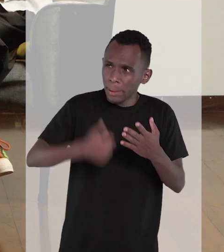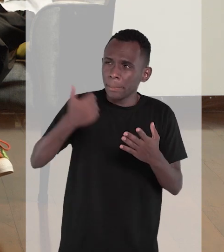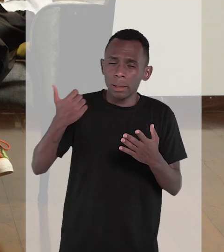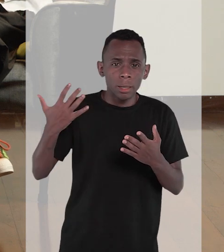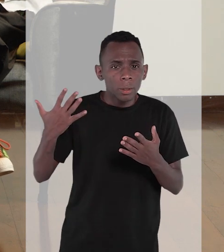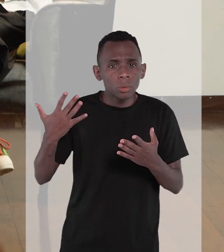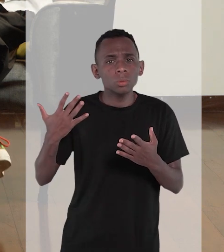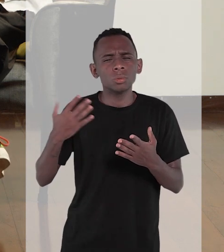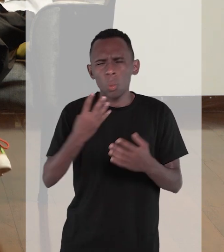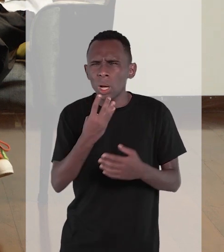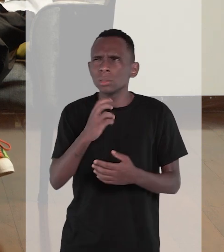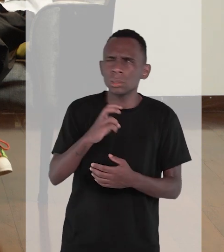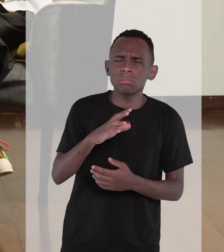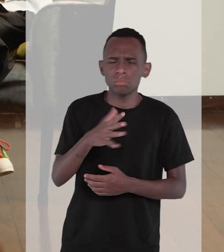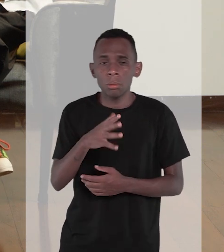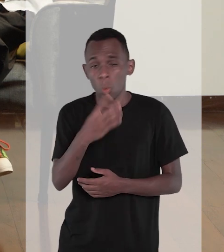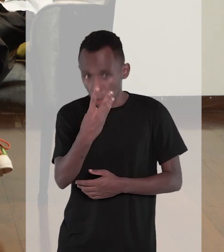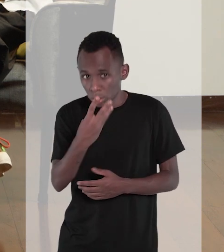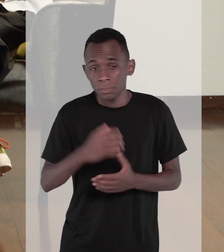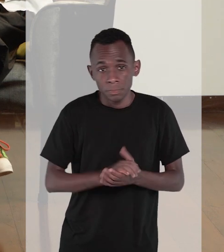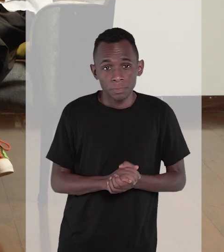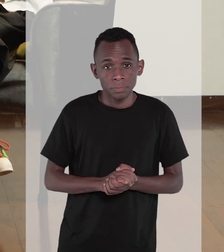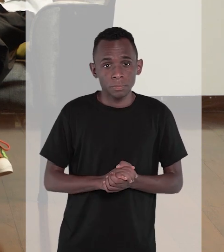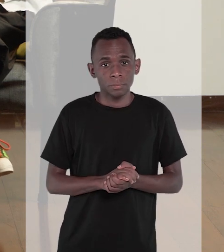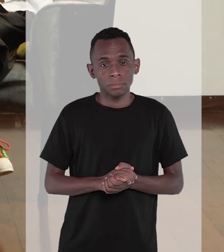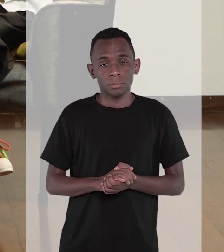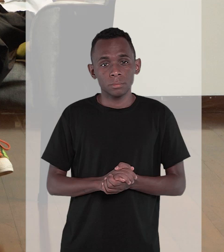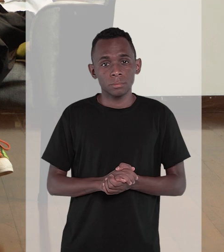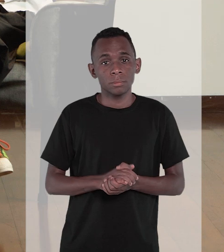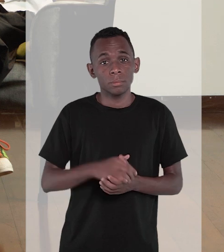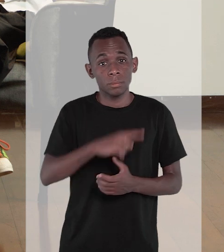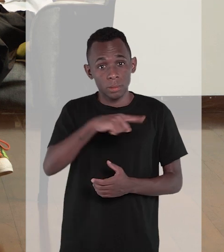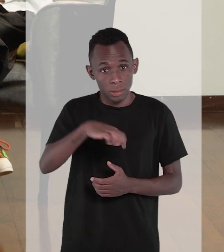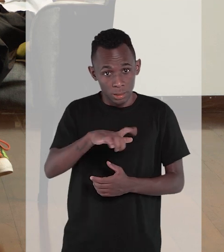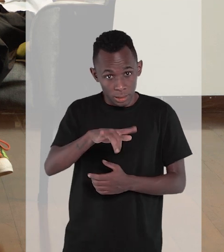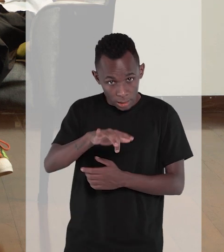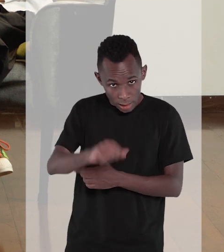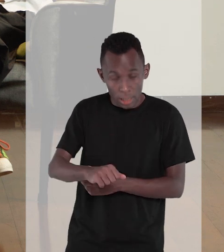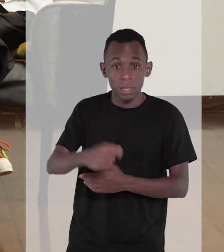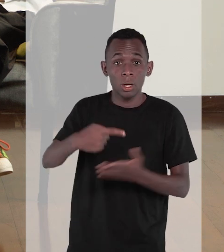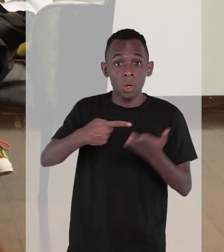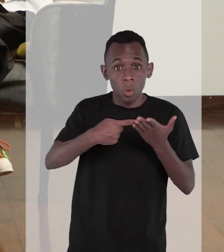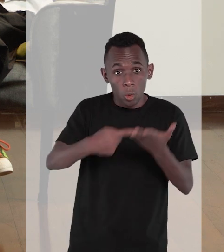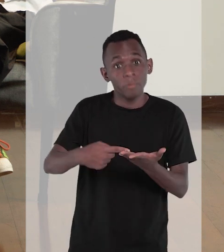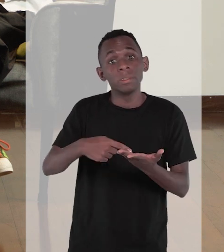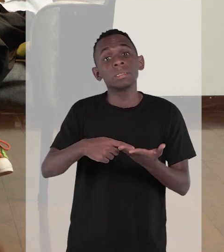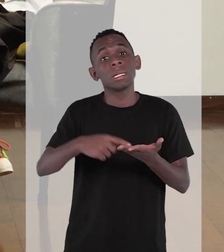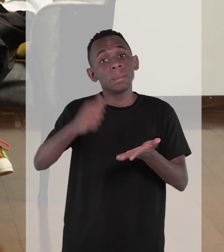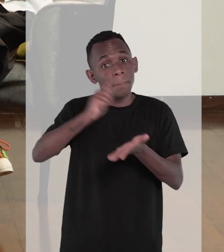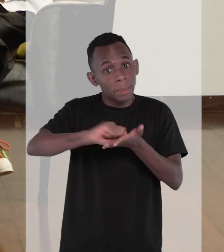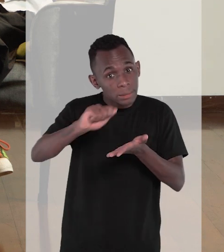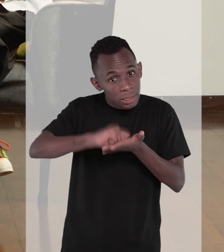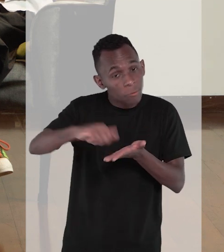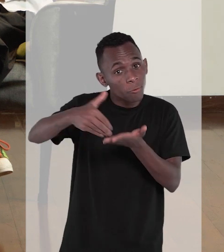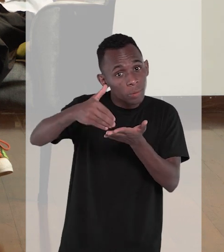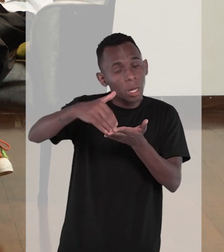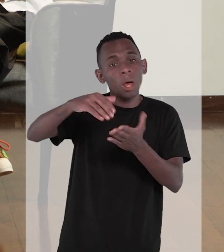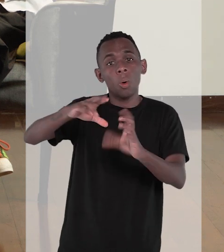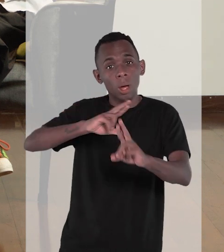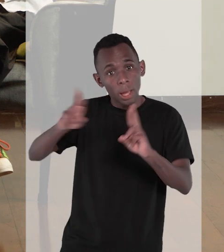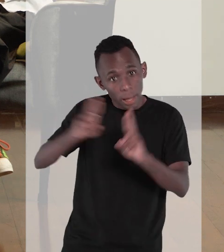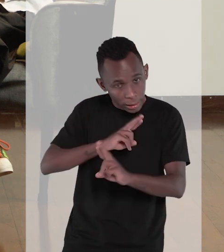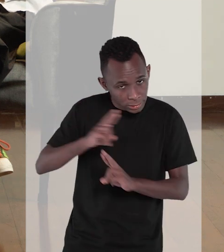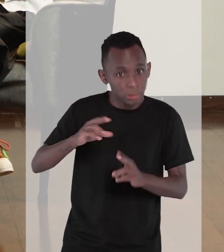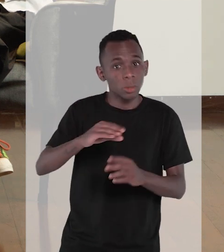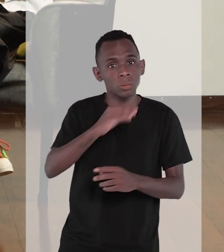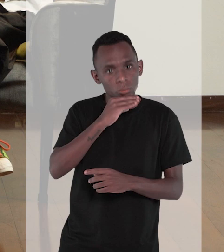livros, 4 ou 5? 4 livros, e a Zélia foi convidada para fazer o pós-fácil de um